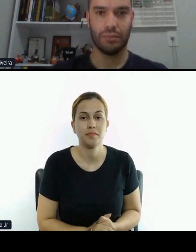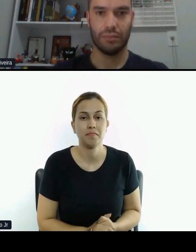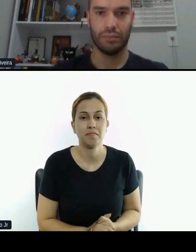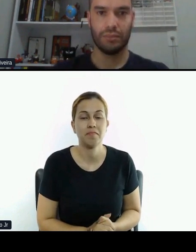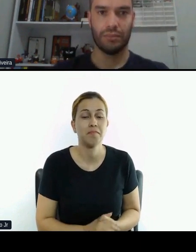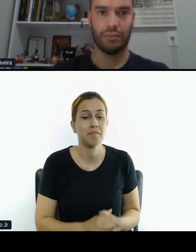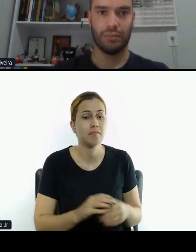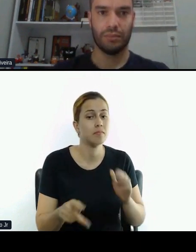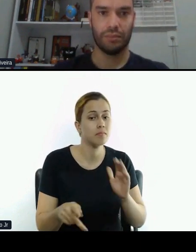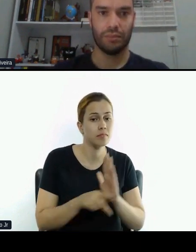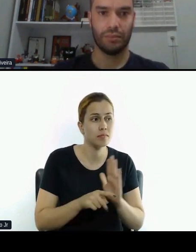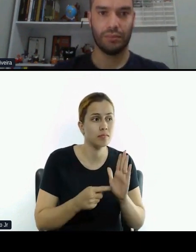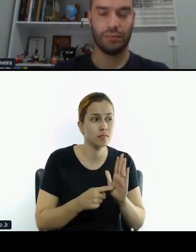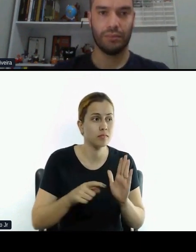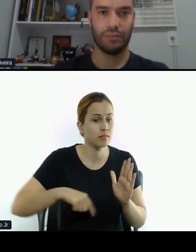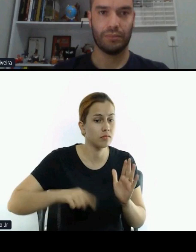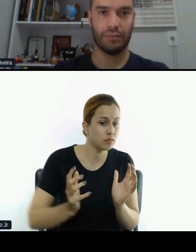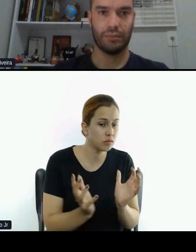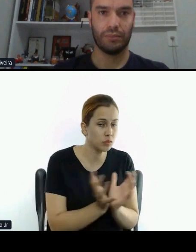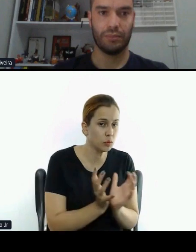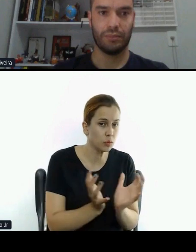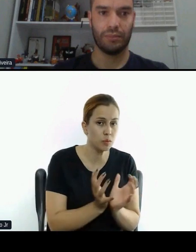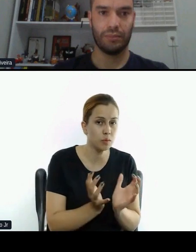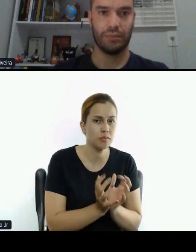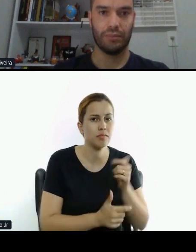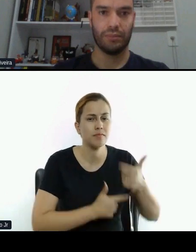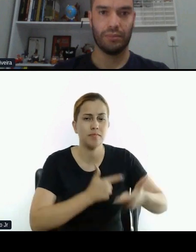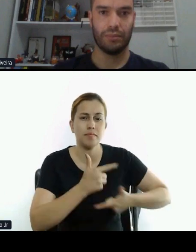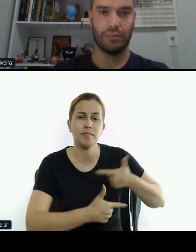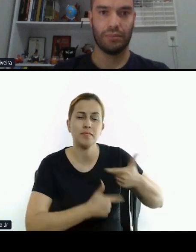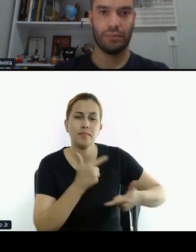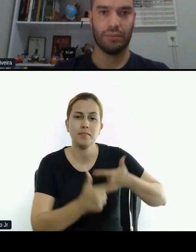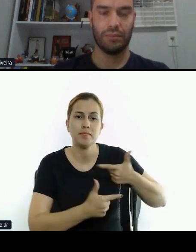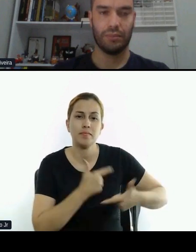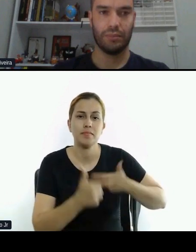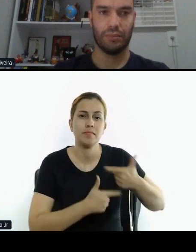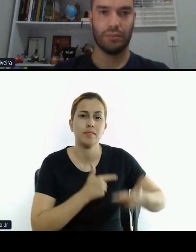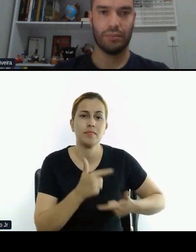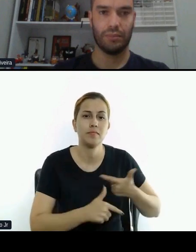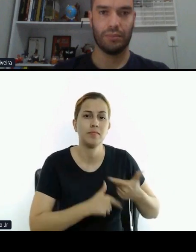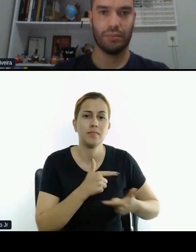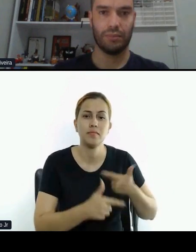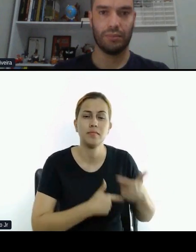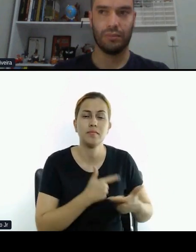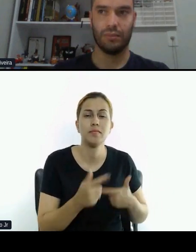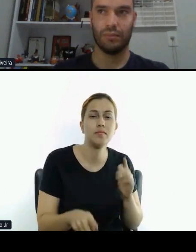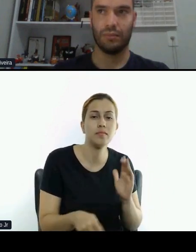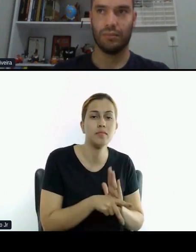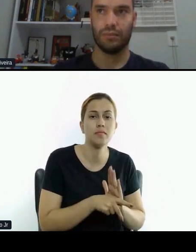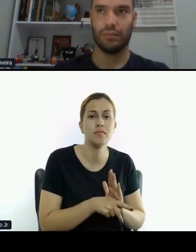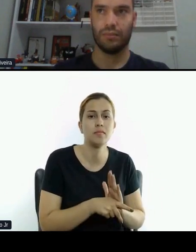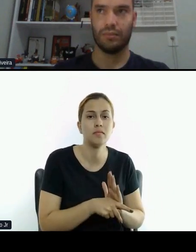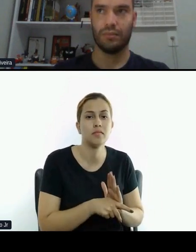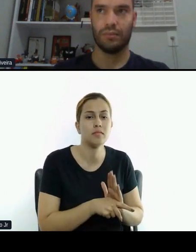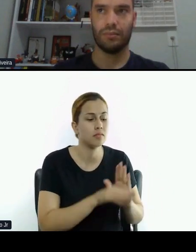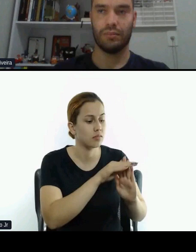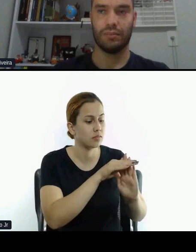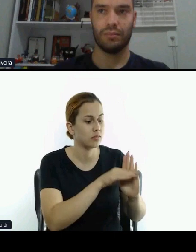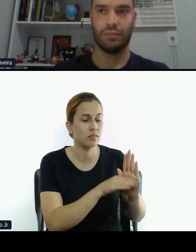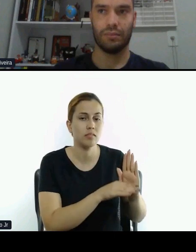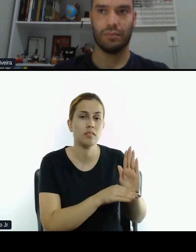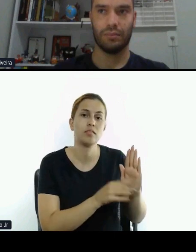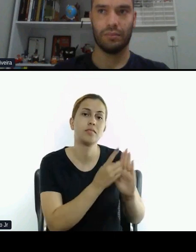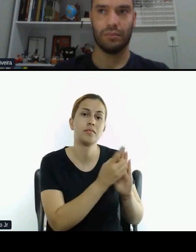Exatamente nossa equipe lá, né, trabalha com a questão do padrão digital de governo, e